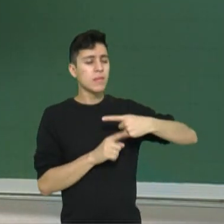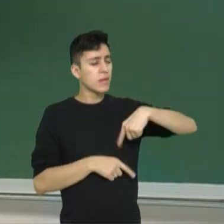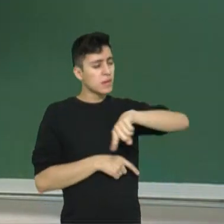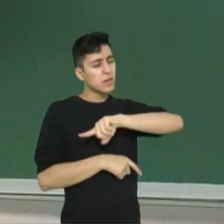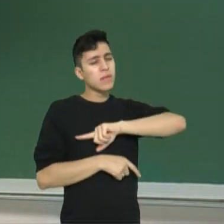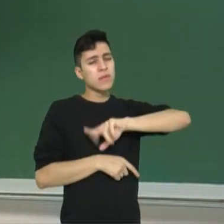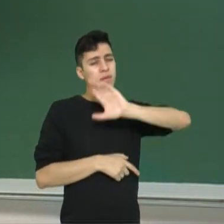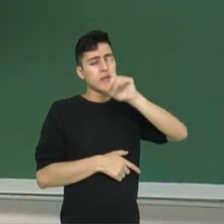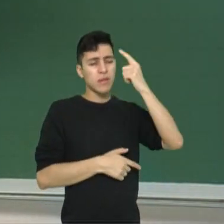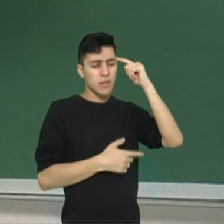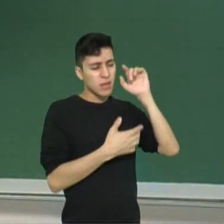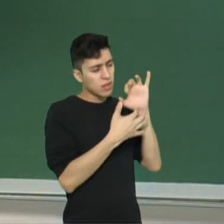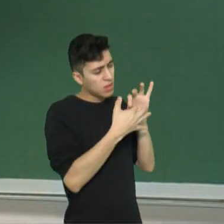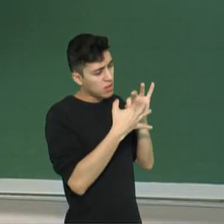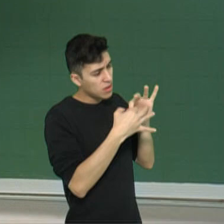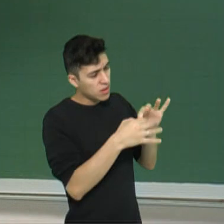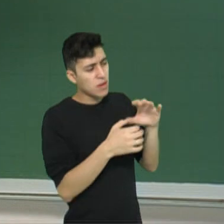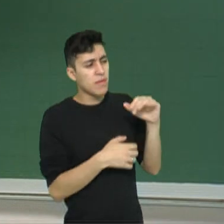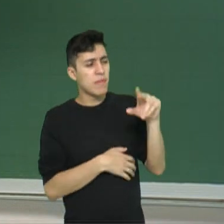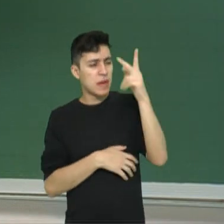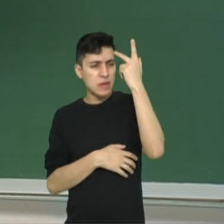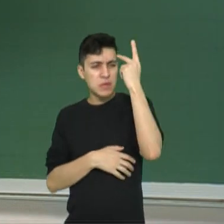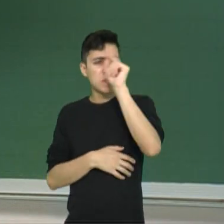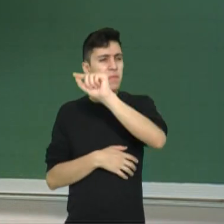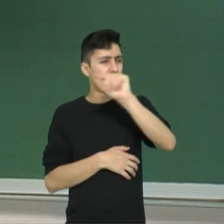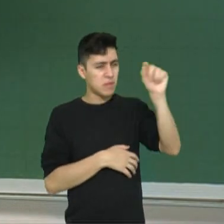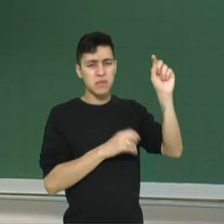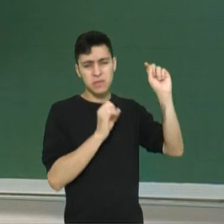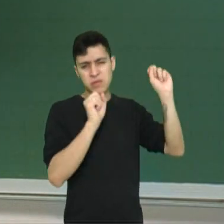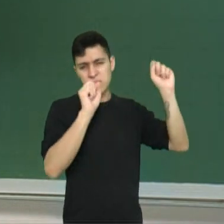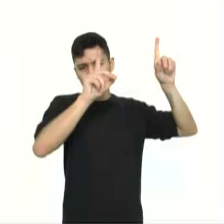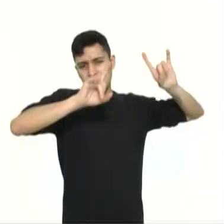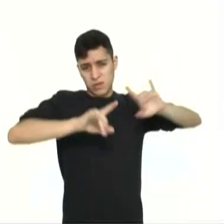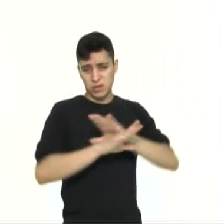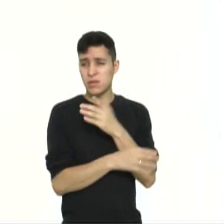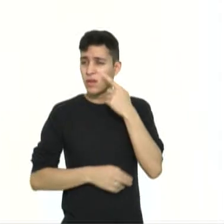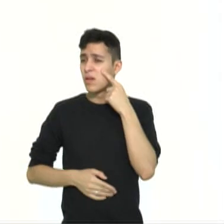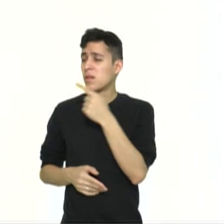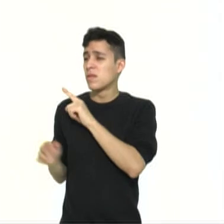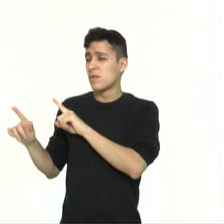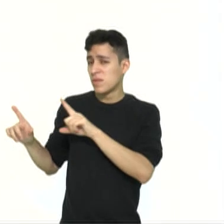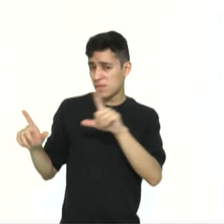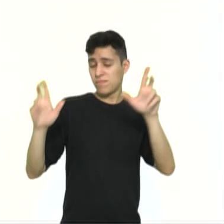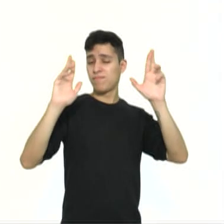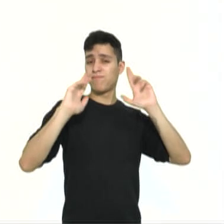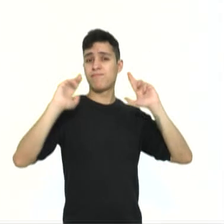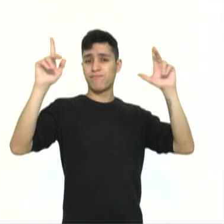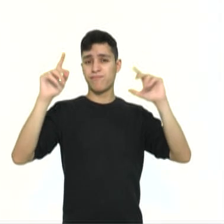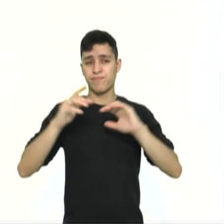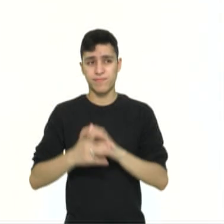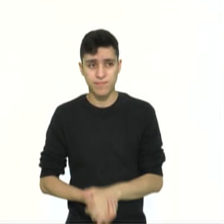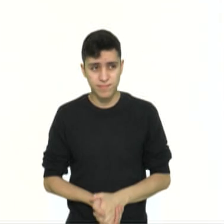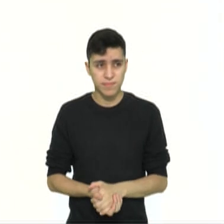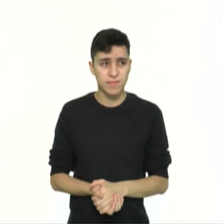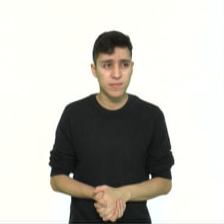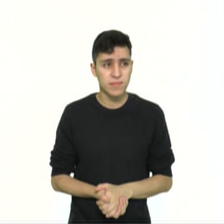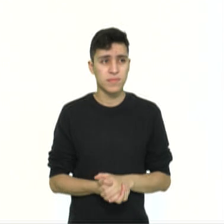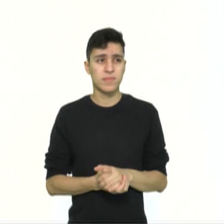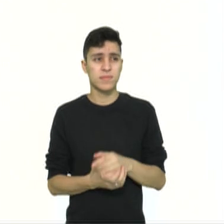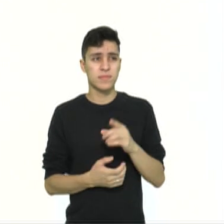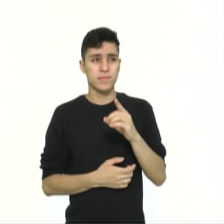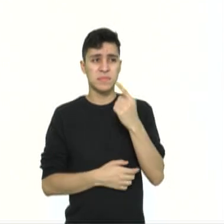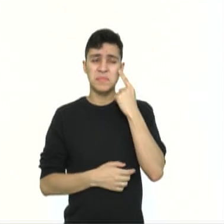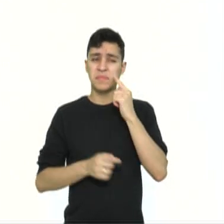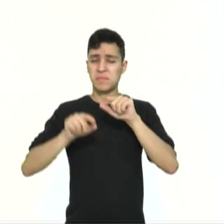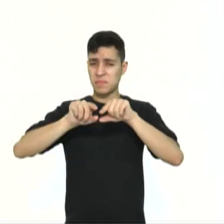contexto que a gente vai ter assim do mais comum. Então vamos ali, me acompanhe na tela. Então assim, alguns instrumentos eu trouxe ali, ó, é o